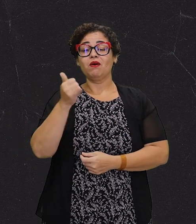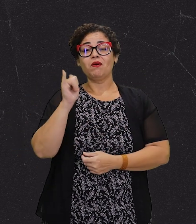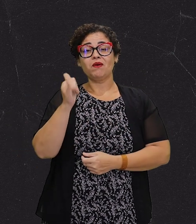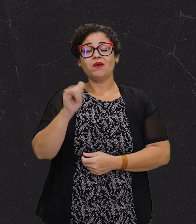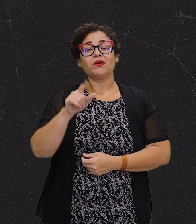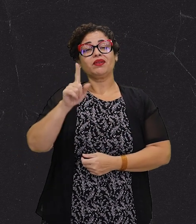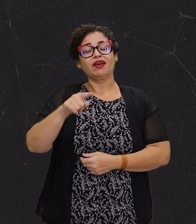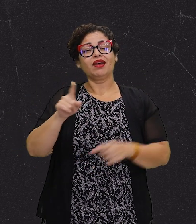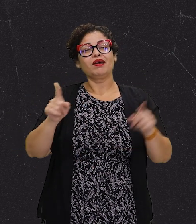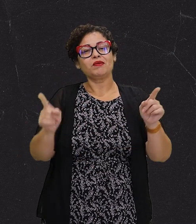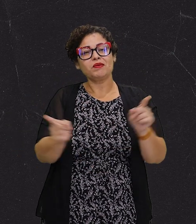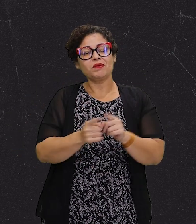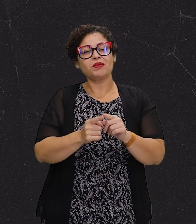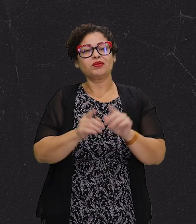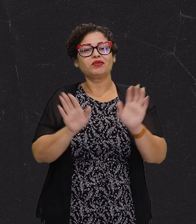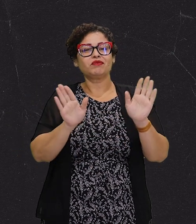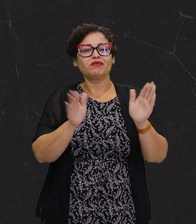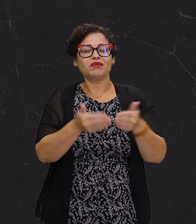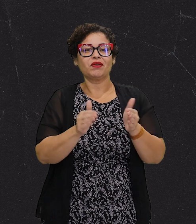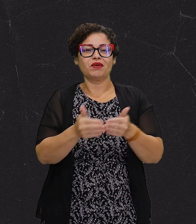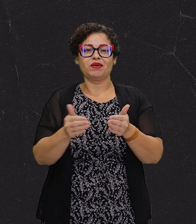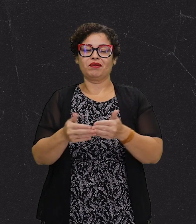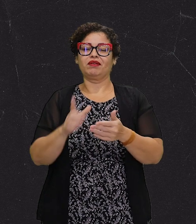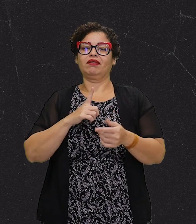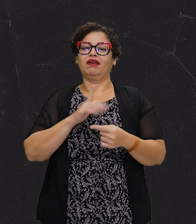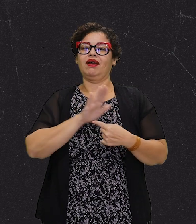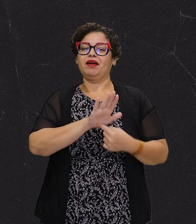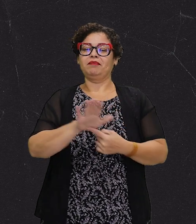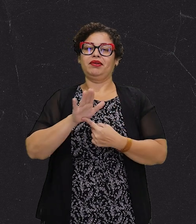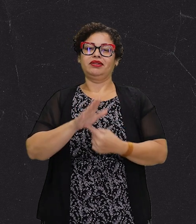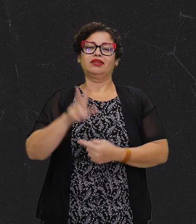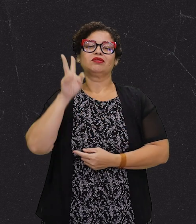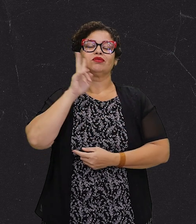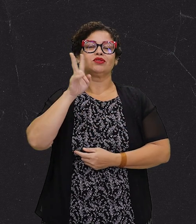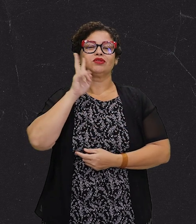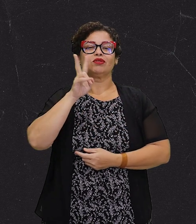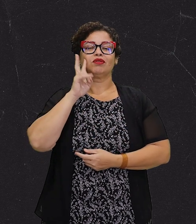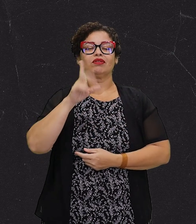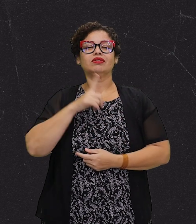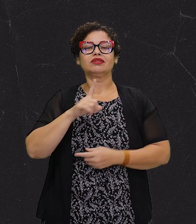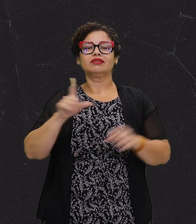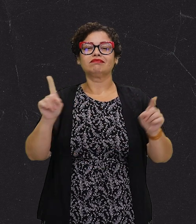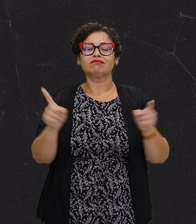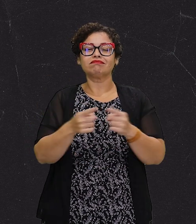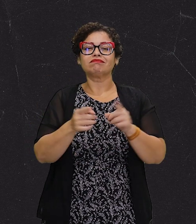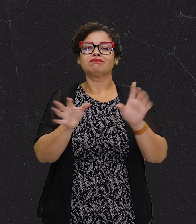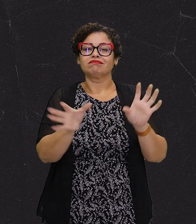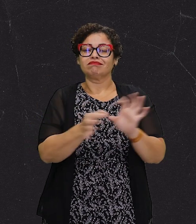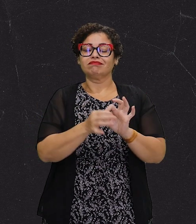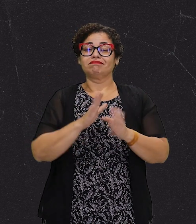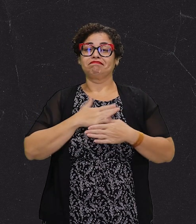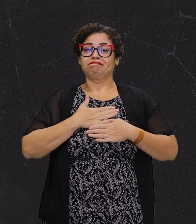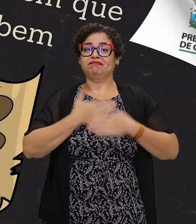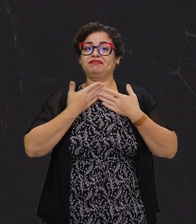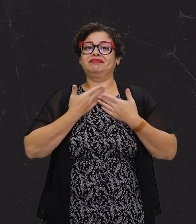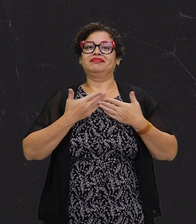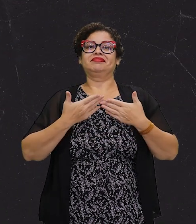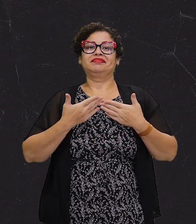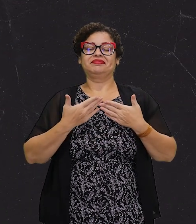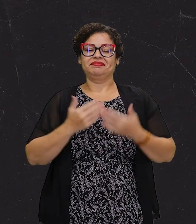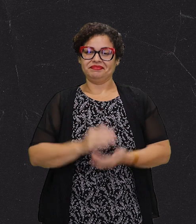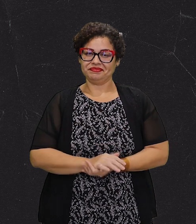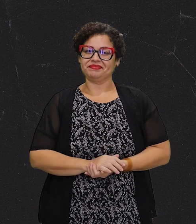mais curtos e concentrados, apresentando uma história de forma concisa e impactante.